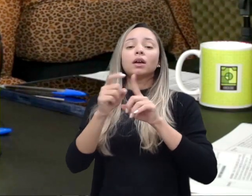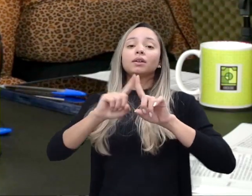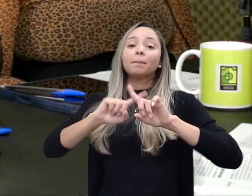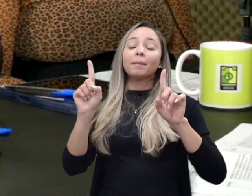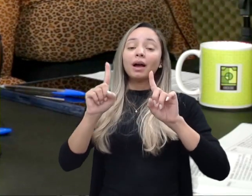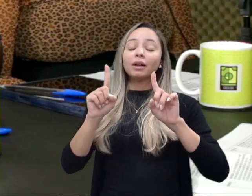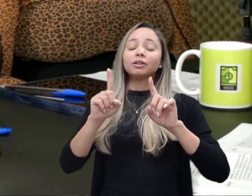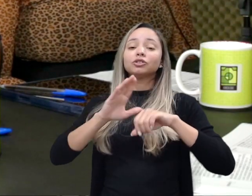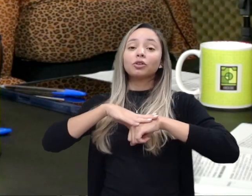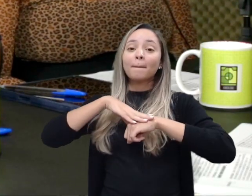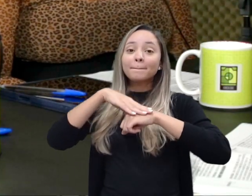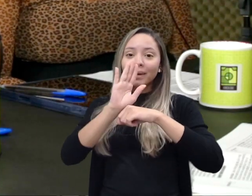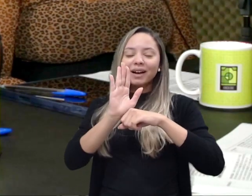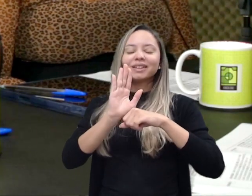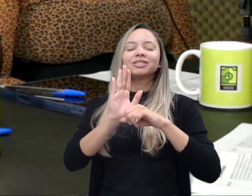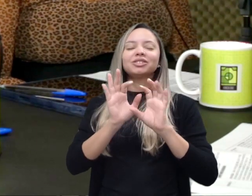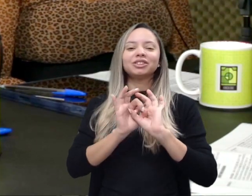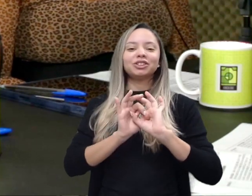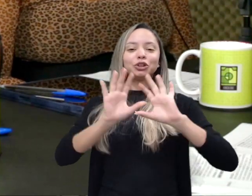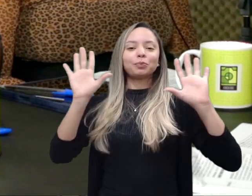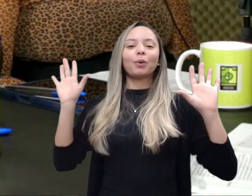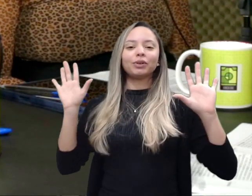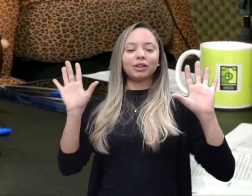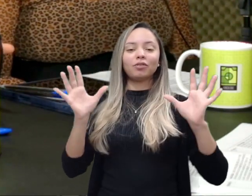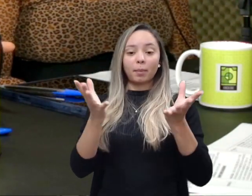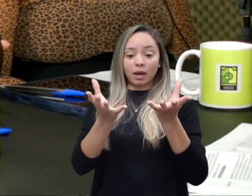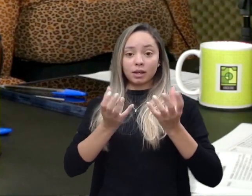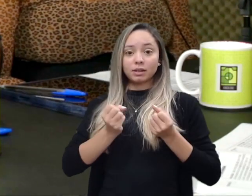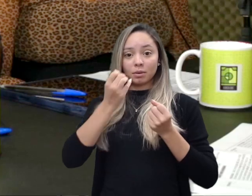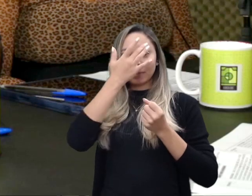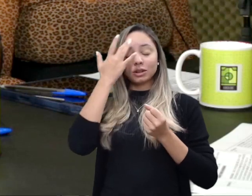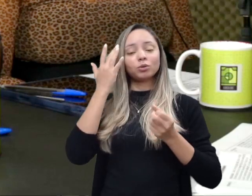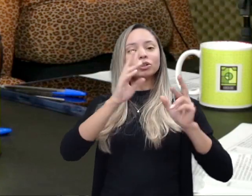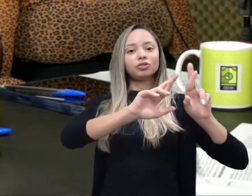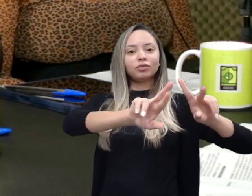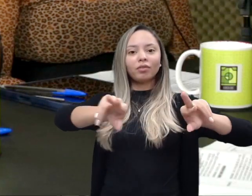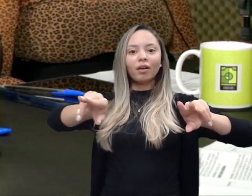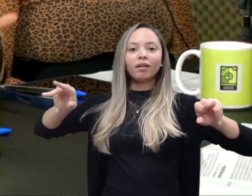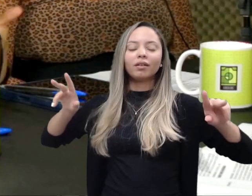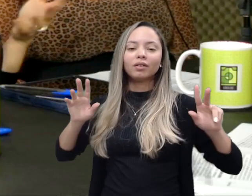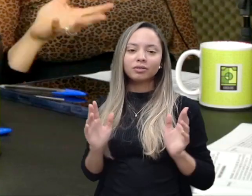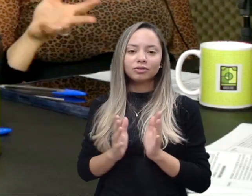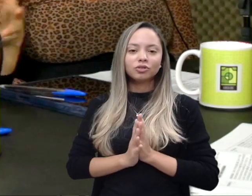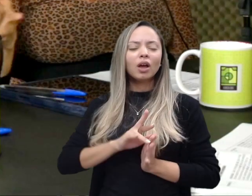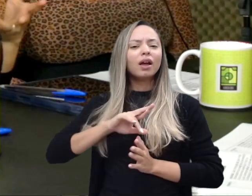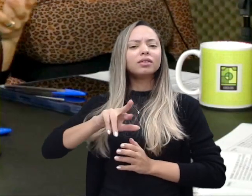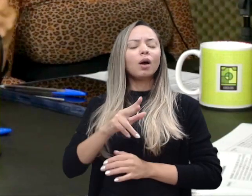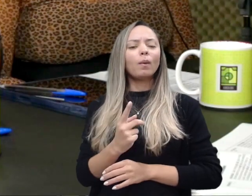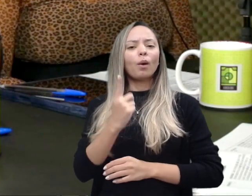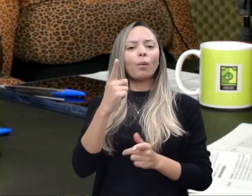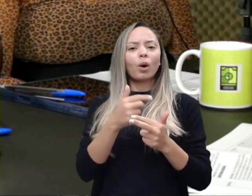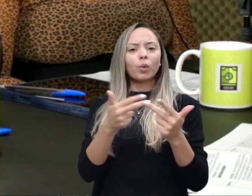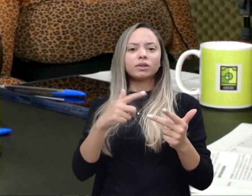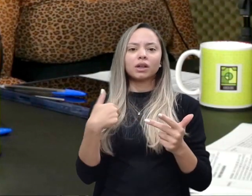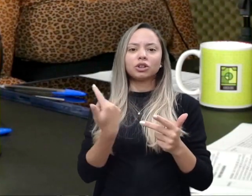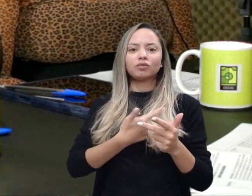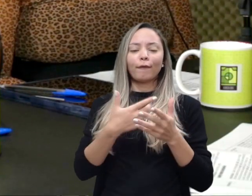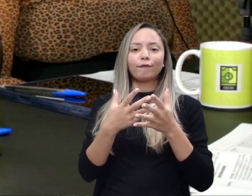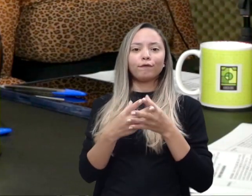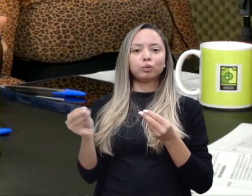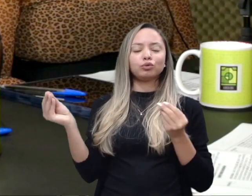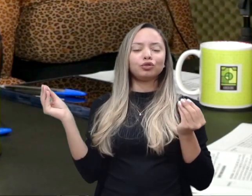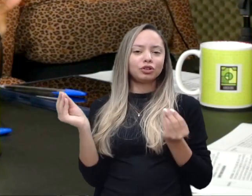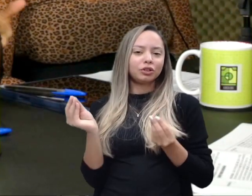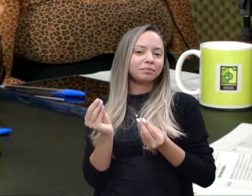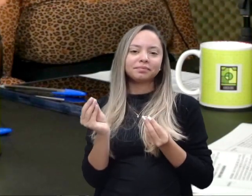para receber pessoas que são diferentes, e isso está muito forte, assim. Não é uma coisa que nós vamos conseguir fugir.